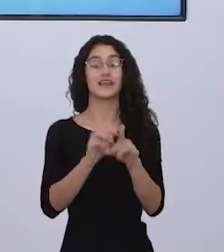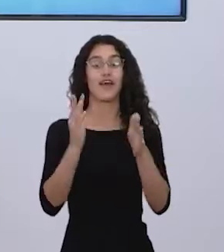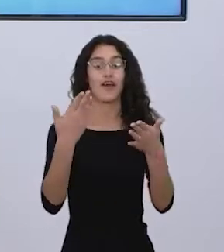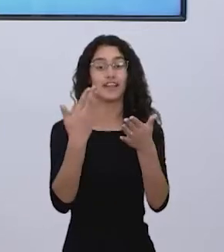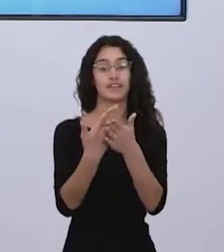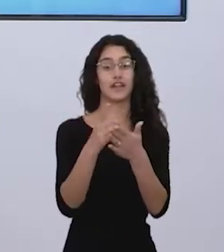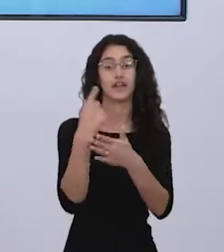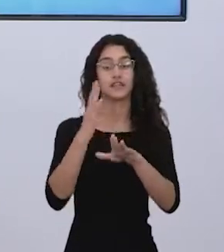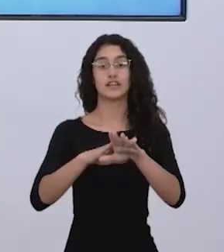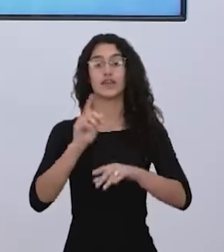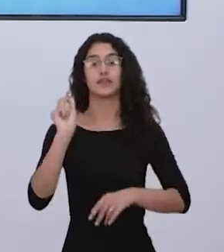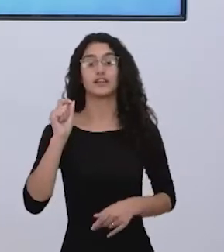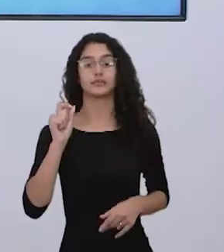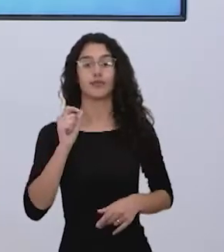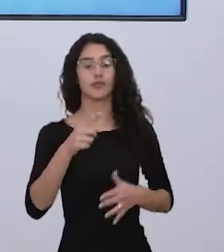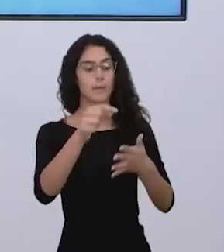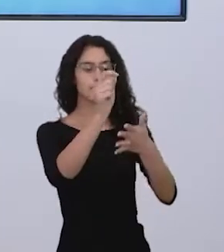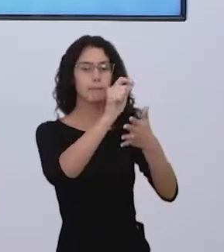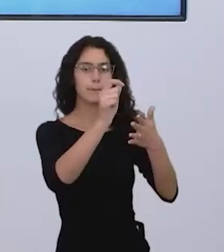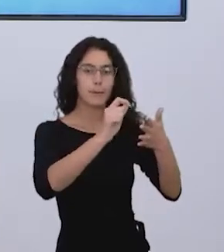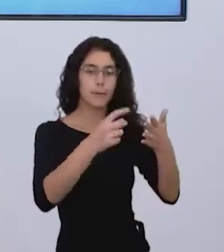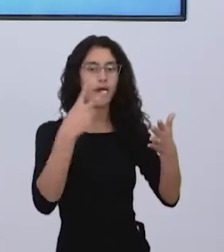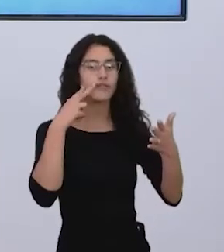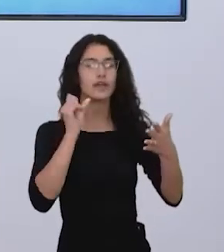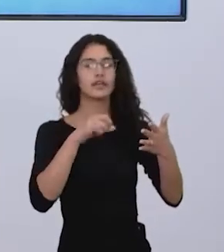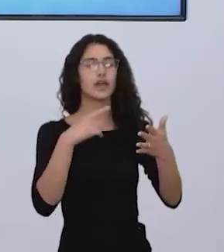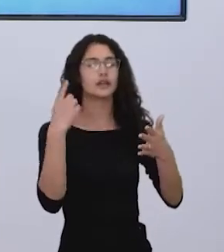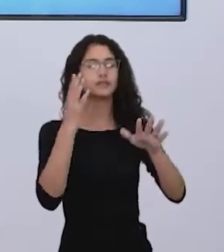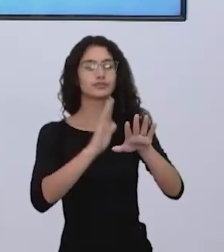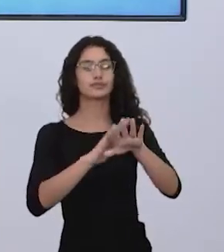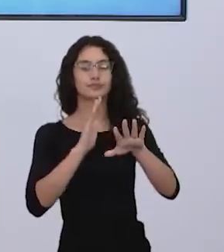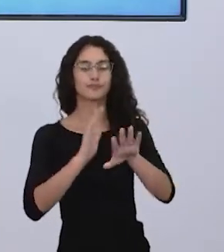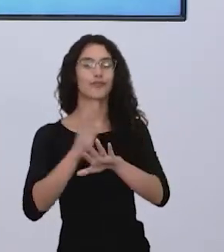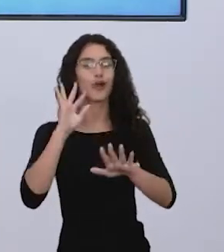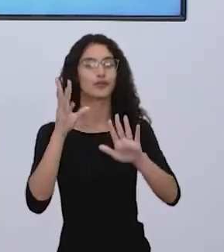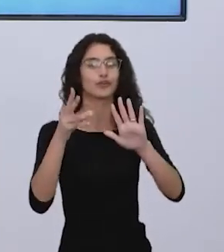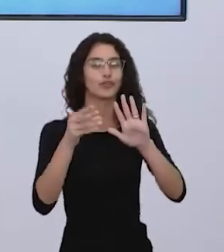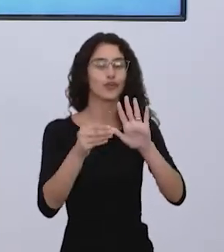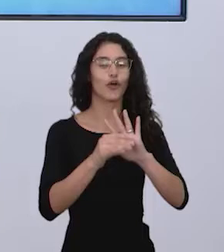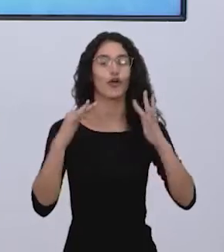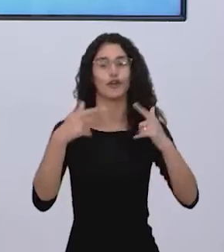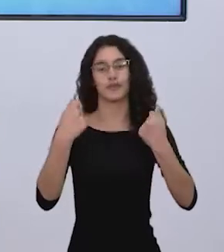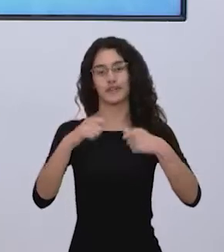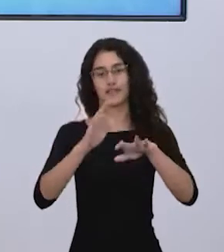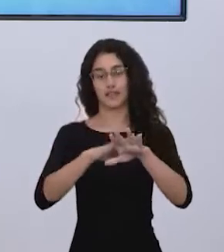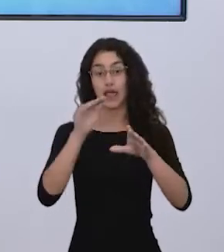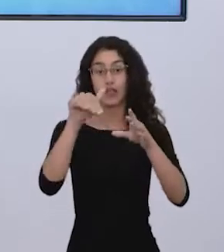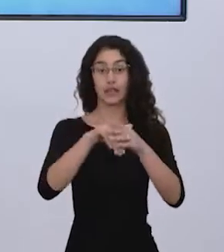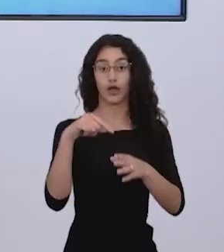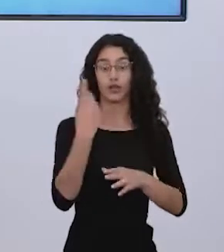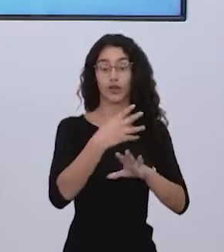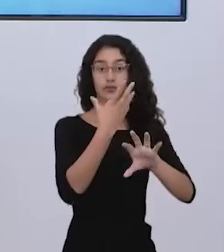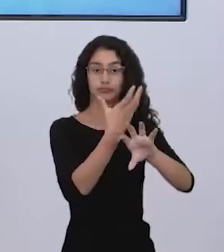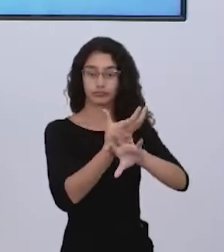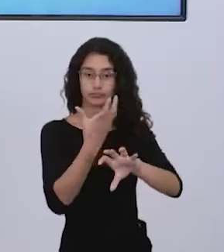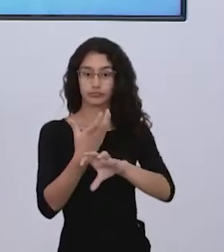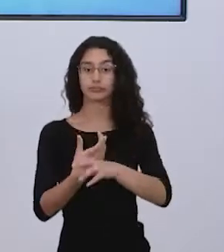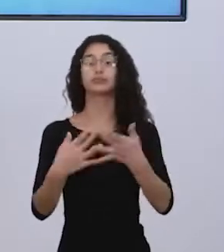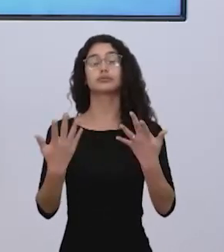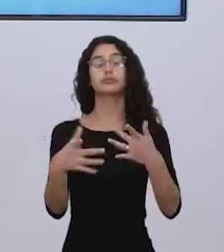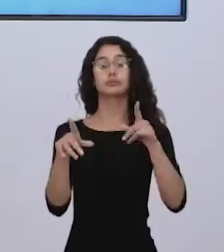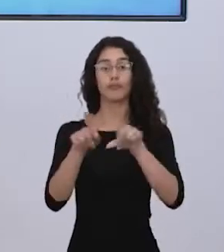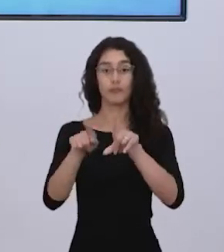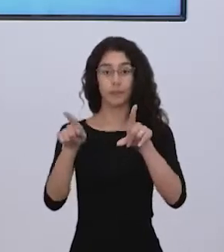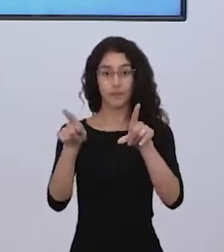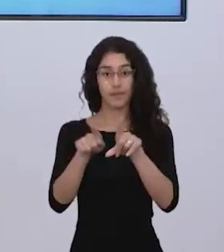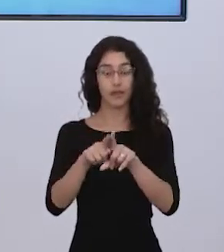aula que a gente vai fazer o quê? Checklist. Vamos ver se a gente cumpriu com tudo aquilo que a gente tinha que cumprir dentro do nosso componente. E